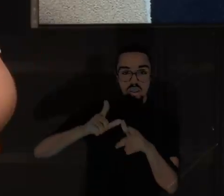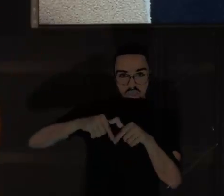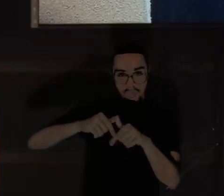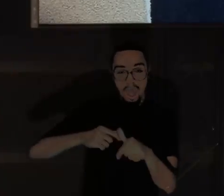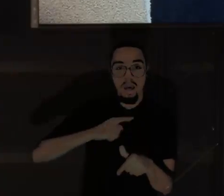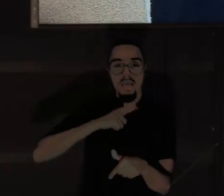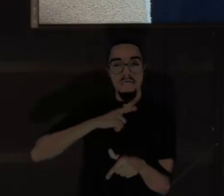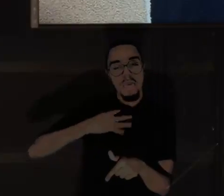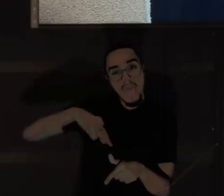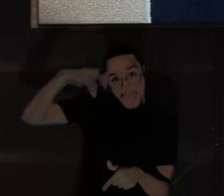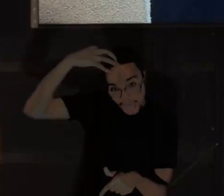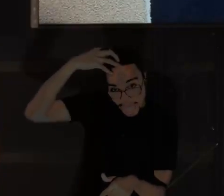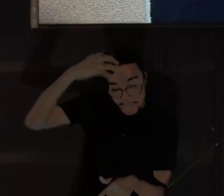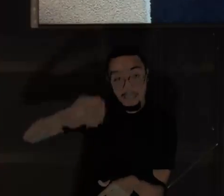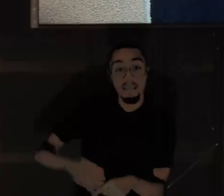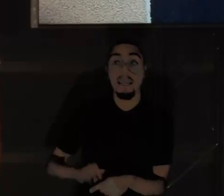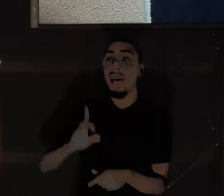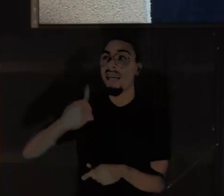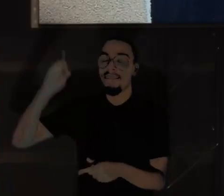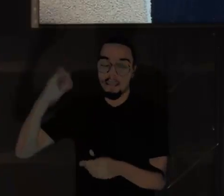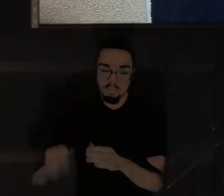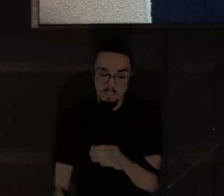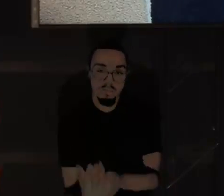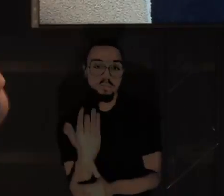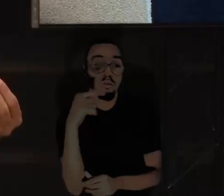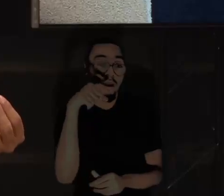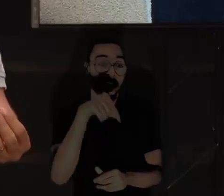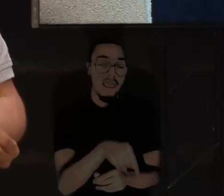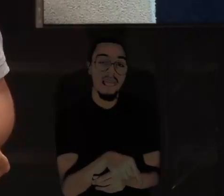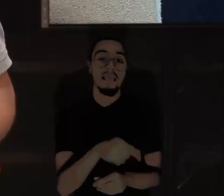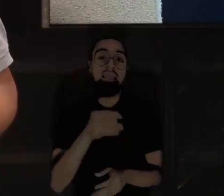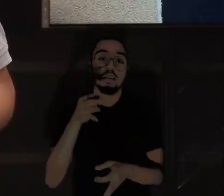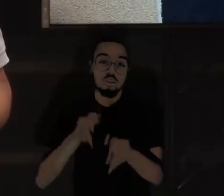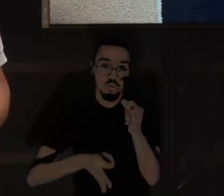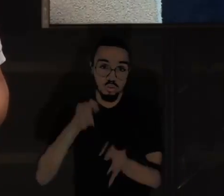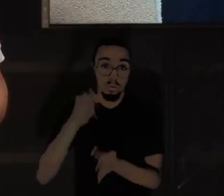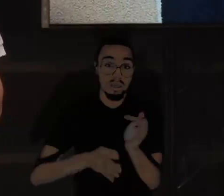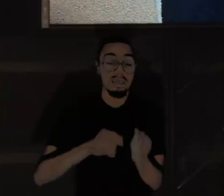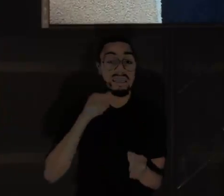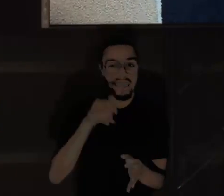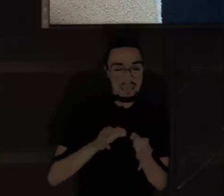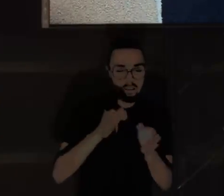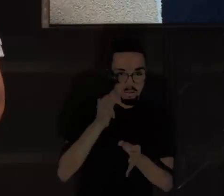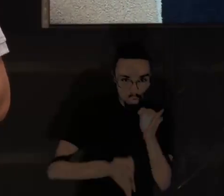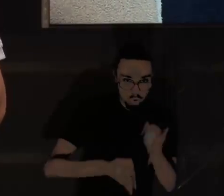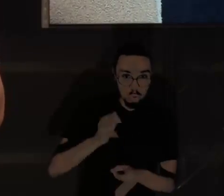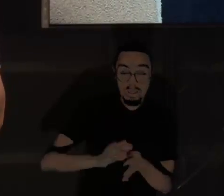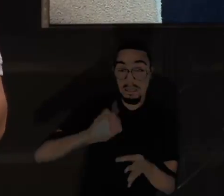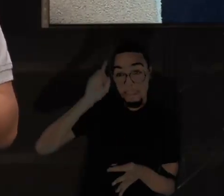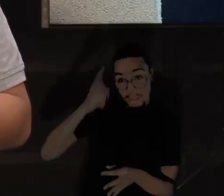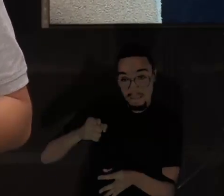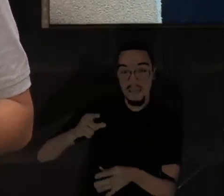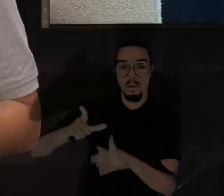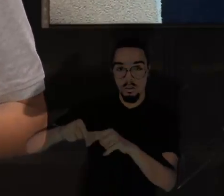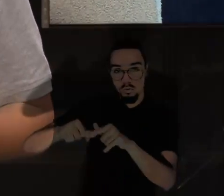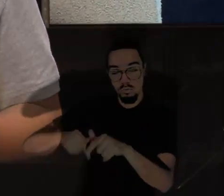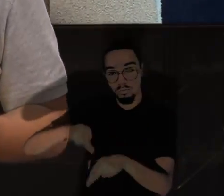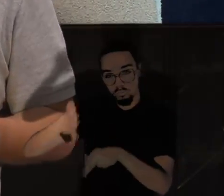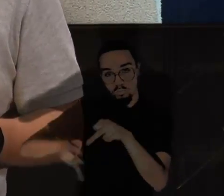mulheres que tinham poder político e espiritual, homens que conduziam um